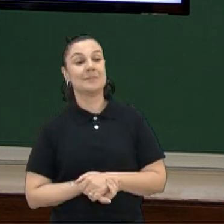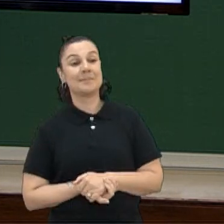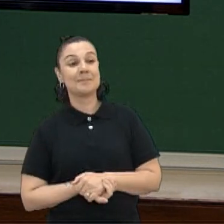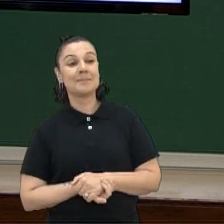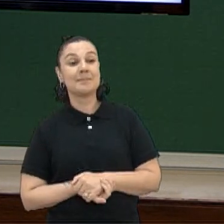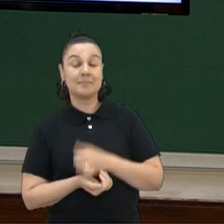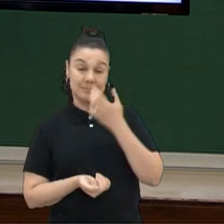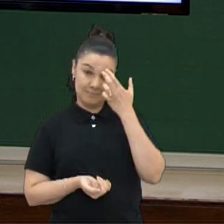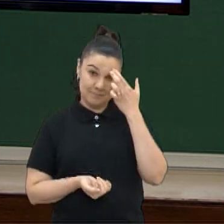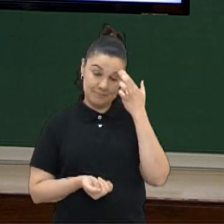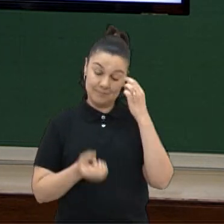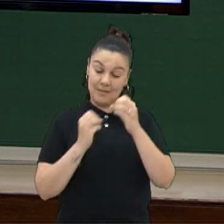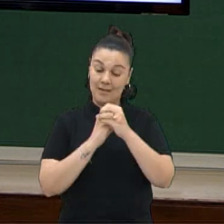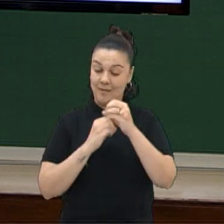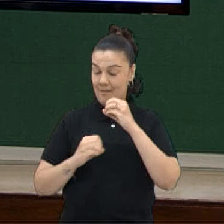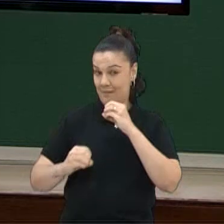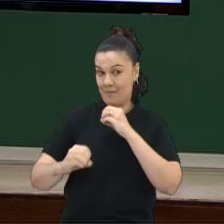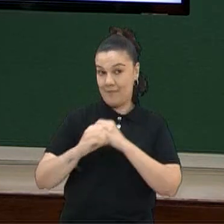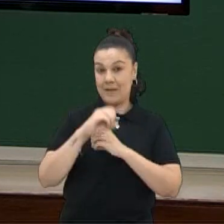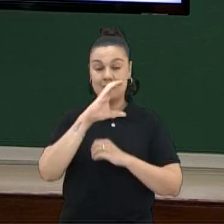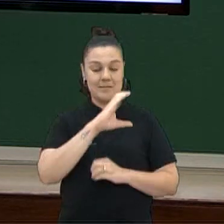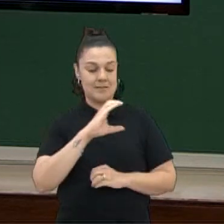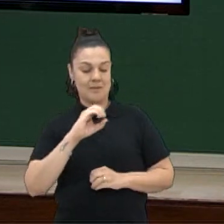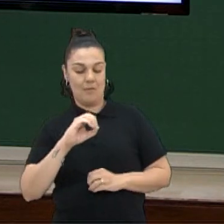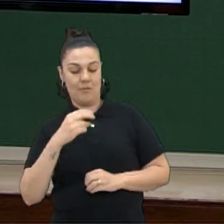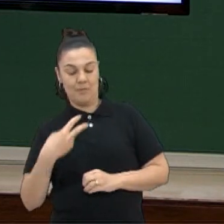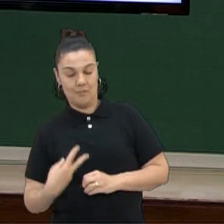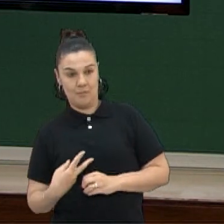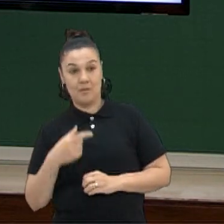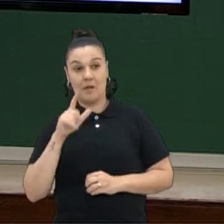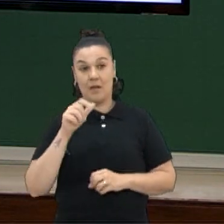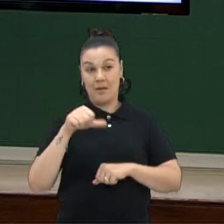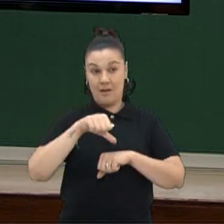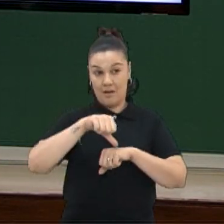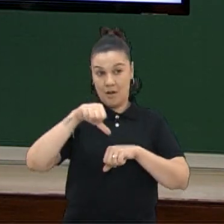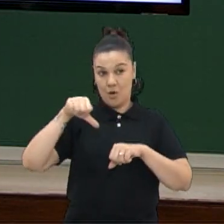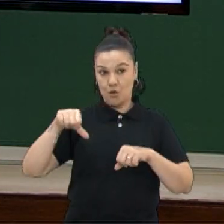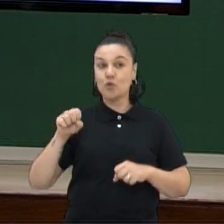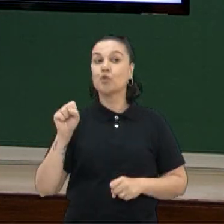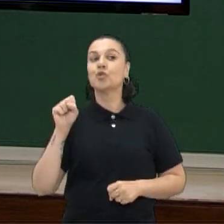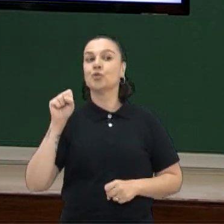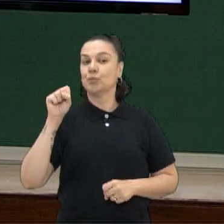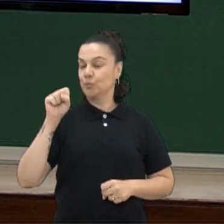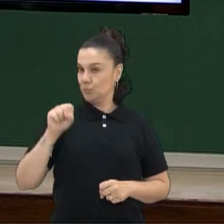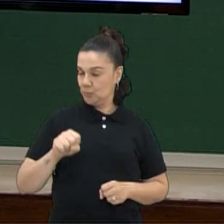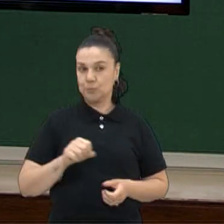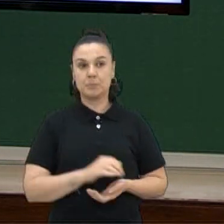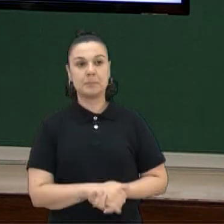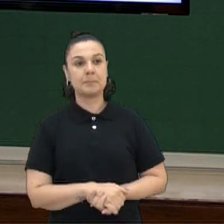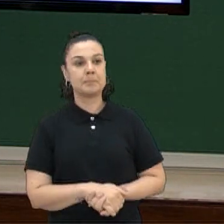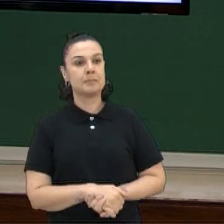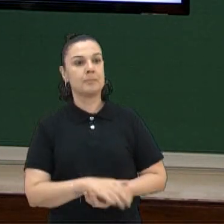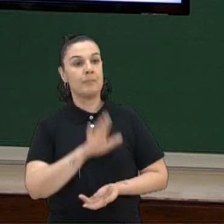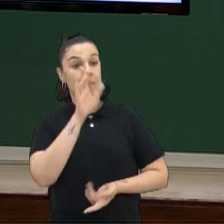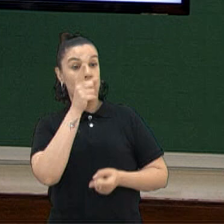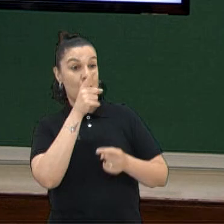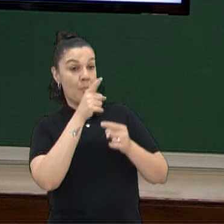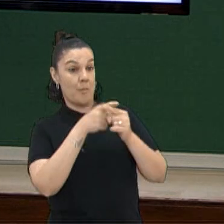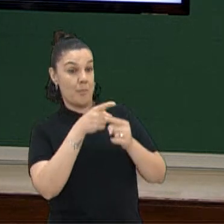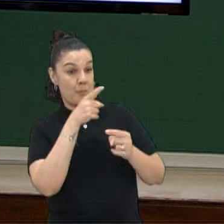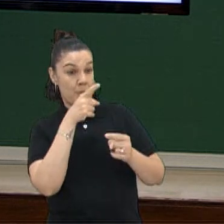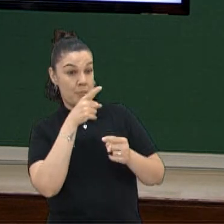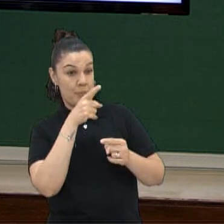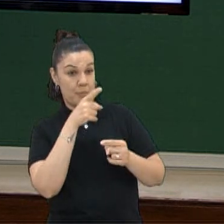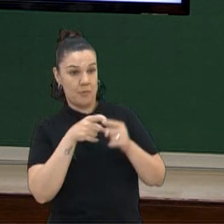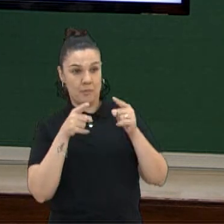verdadeira. A molécula do composto CO2 é apolar. Sim! Pois o vetor